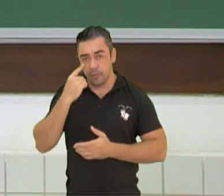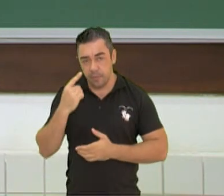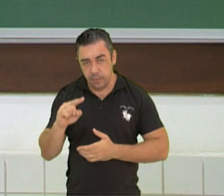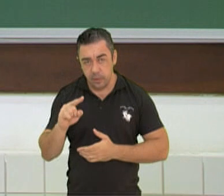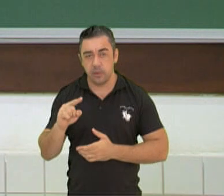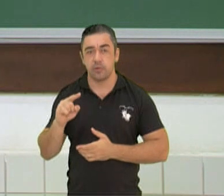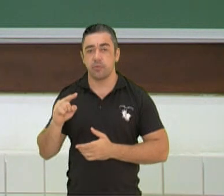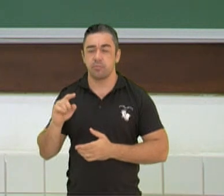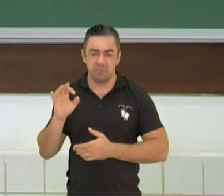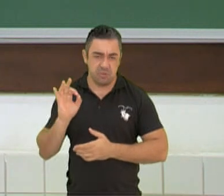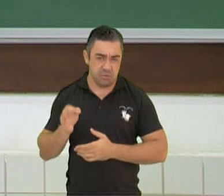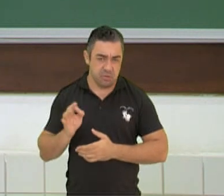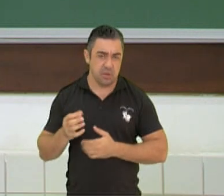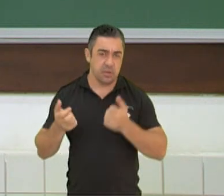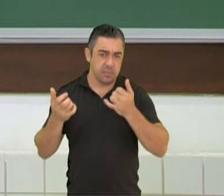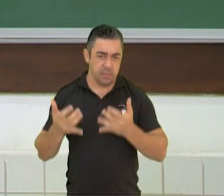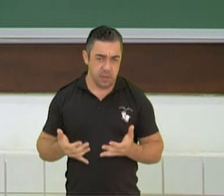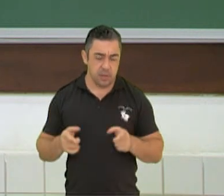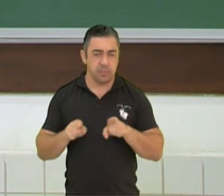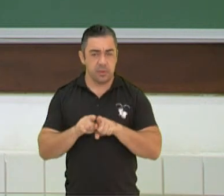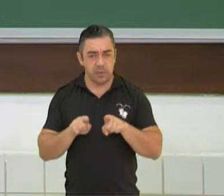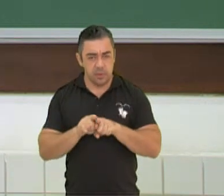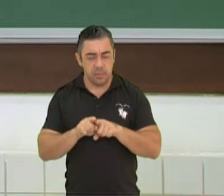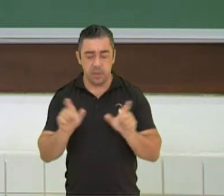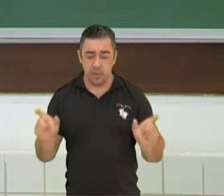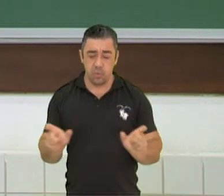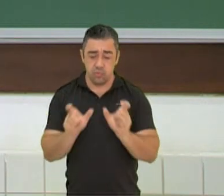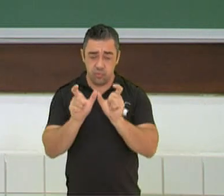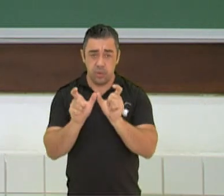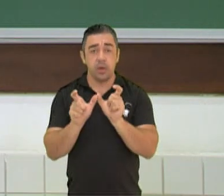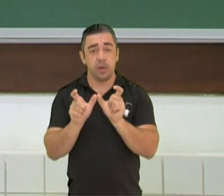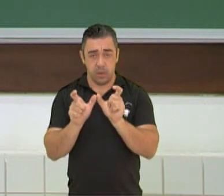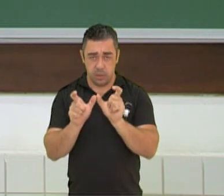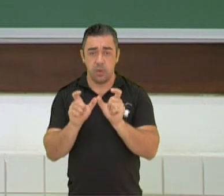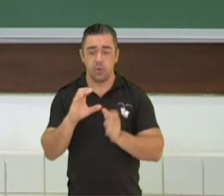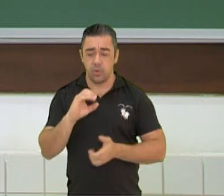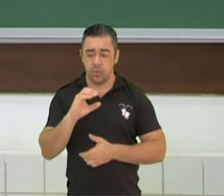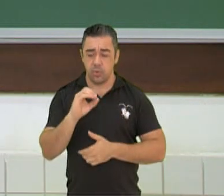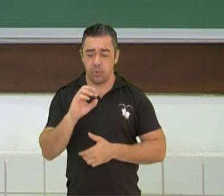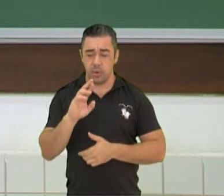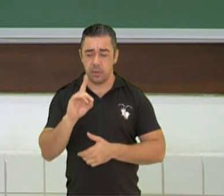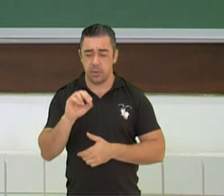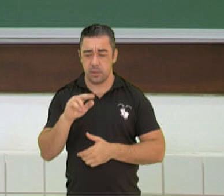verificamos ali, falamos um pouquinho das conjunções